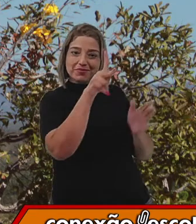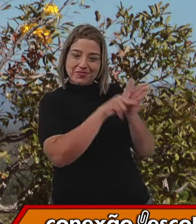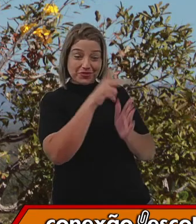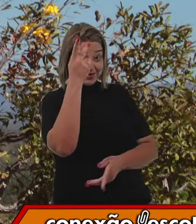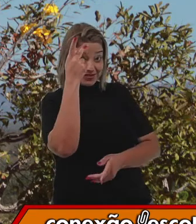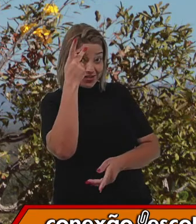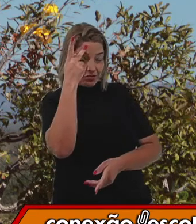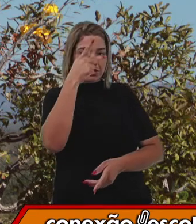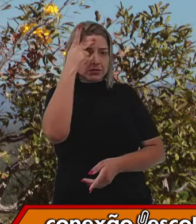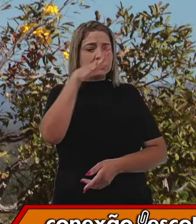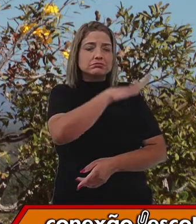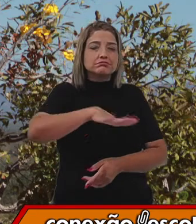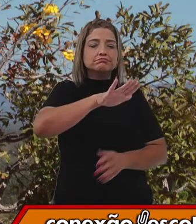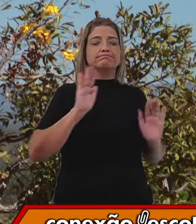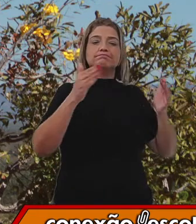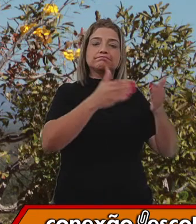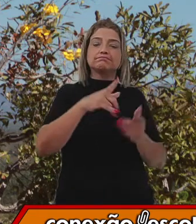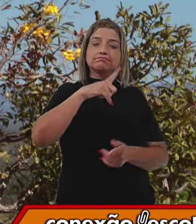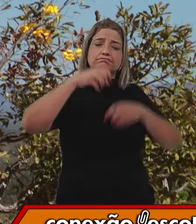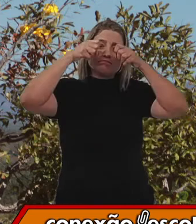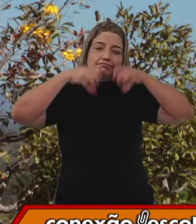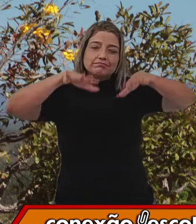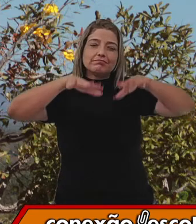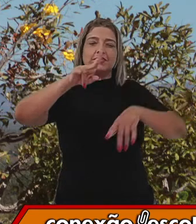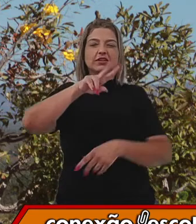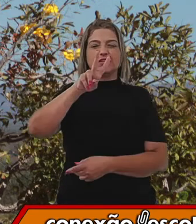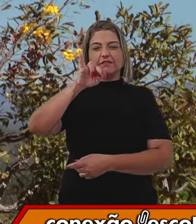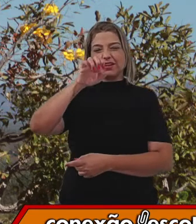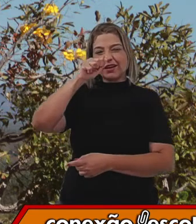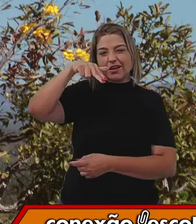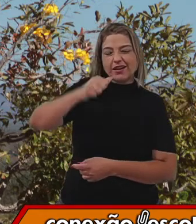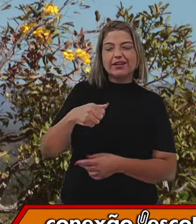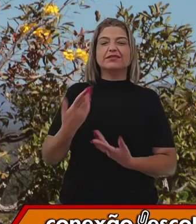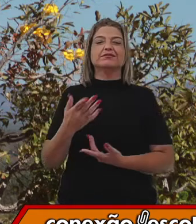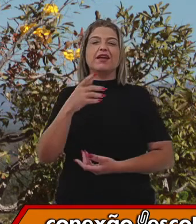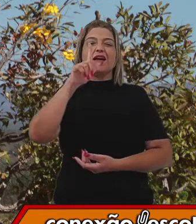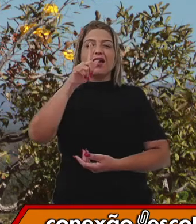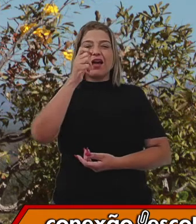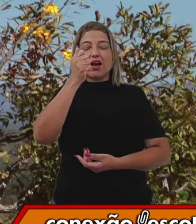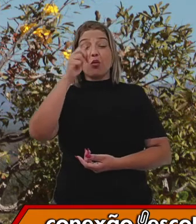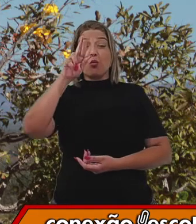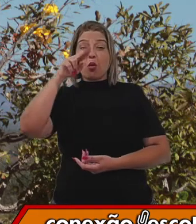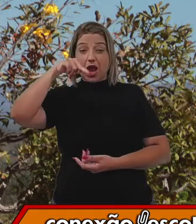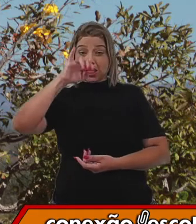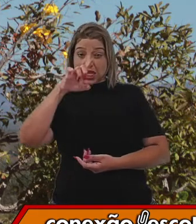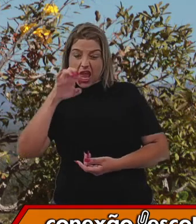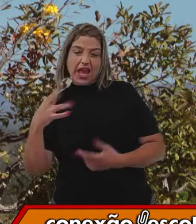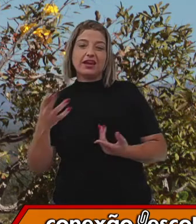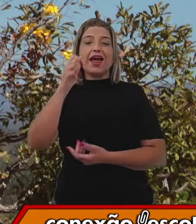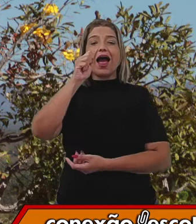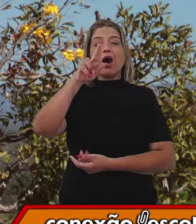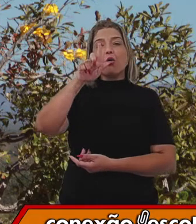qual estavam associados os dramaturgos Viana Filho, Gianfrancesco Guarnieri e Augusto Boal. Na década